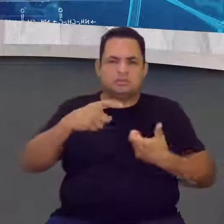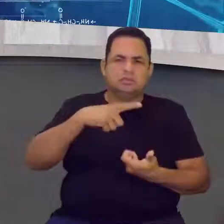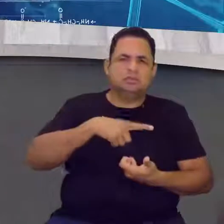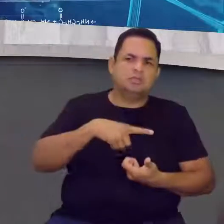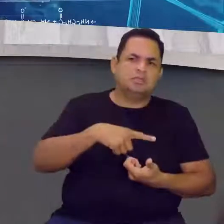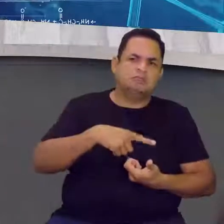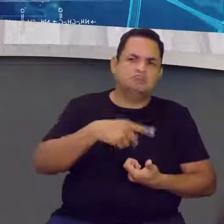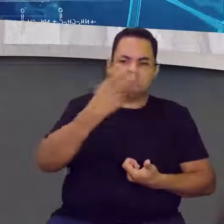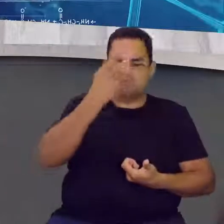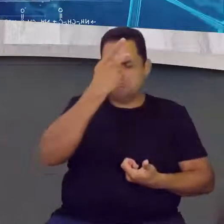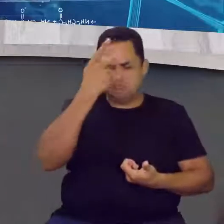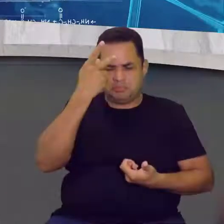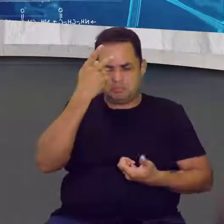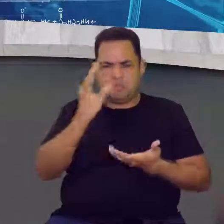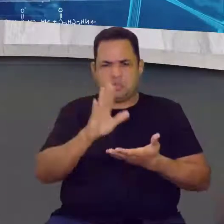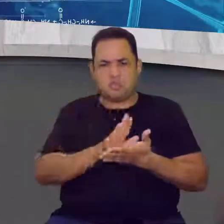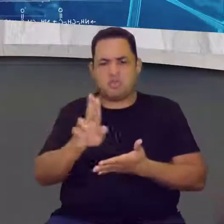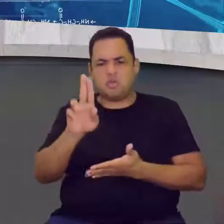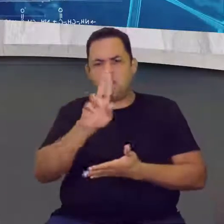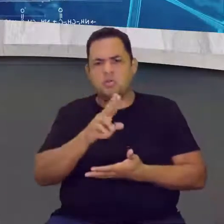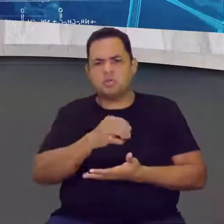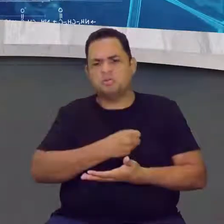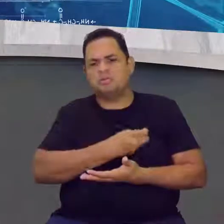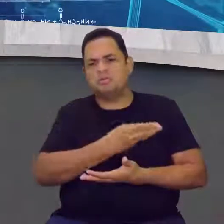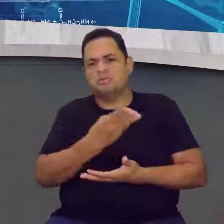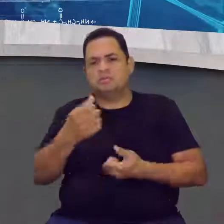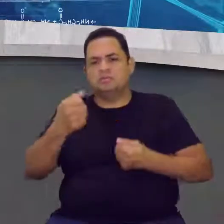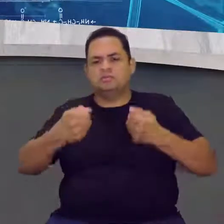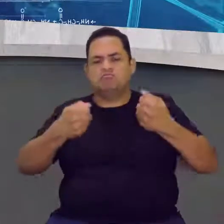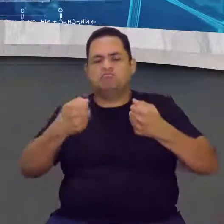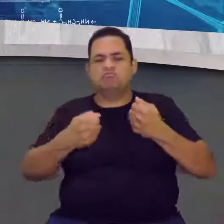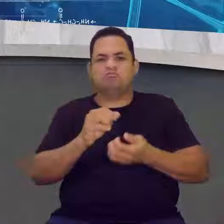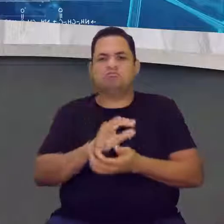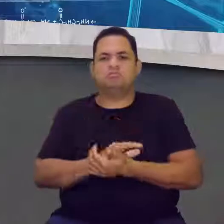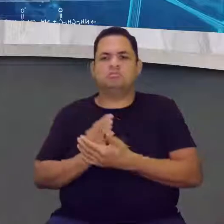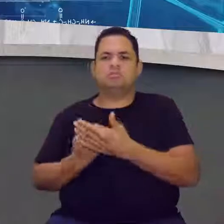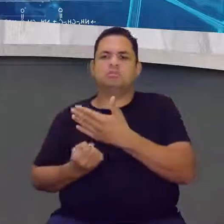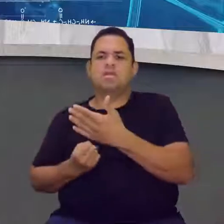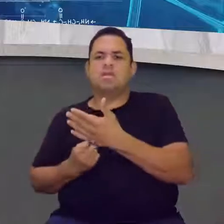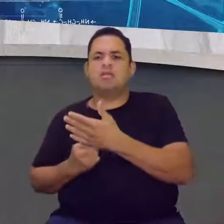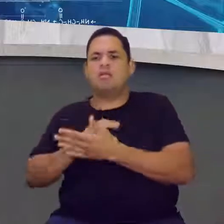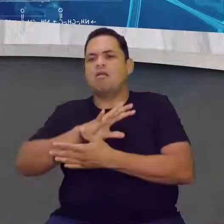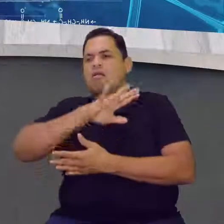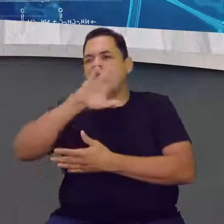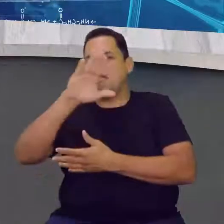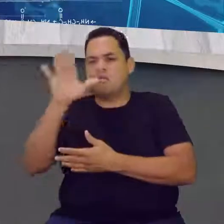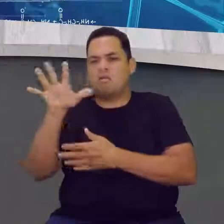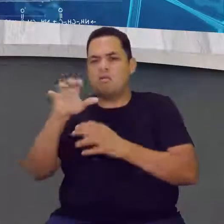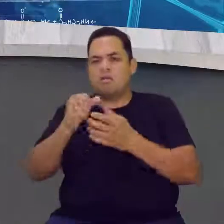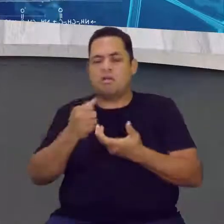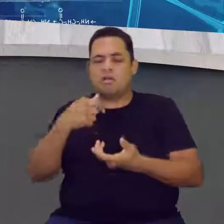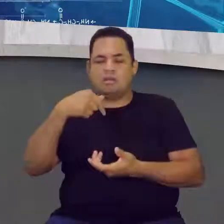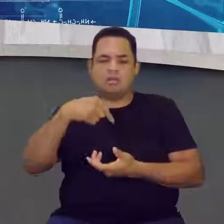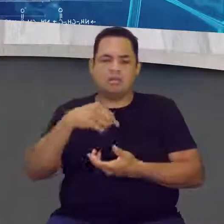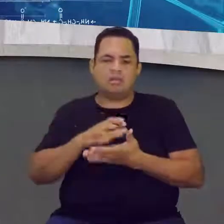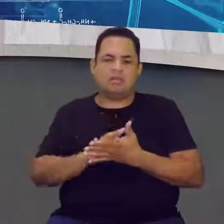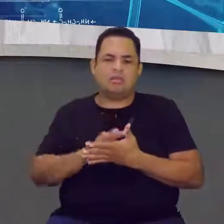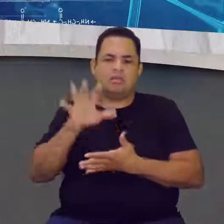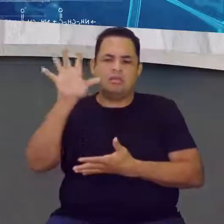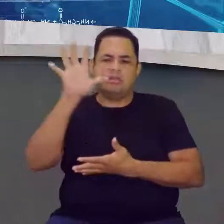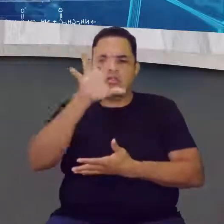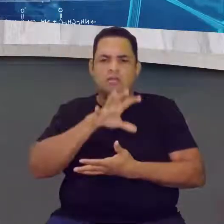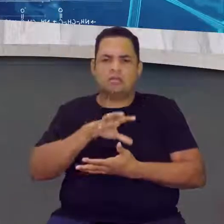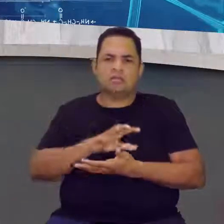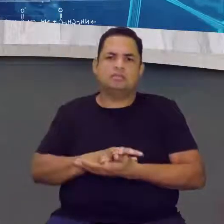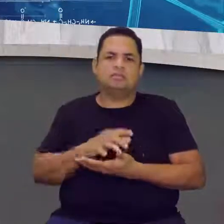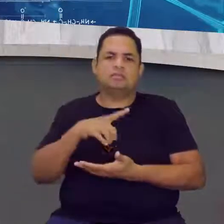gente que anda de automóvel? Será que nós temos uma atmosfera muito poluída? Aqui na nossa região nem tanto. A gente tem muitos